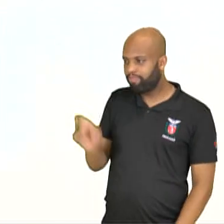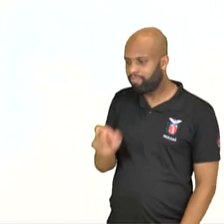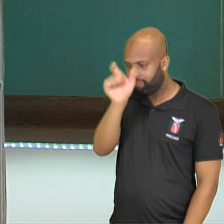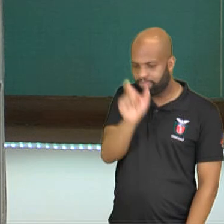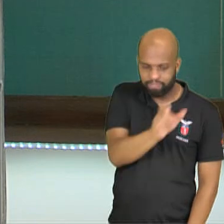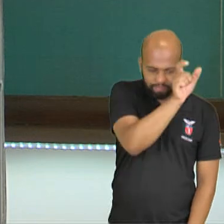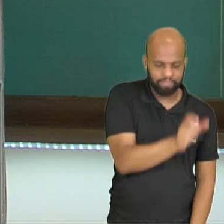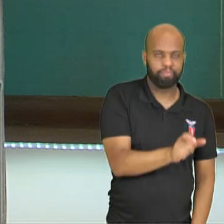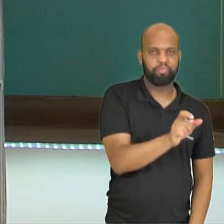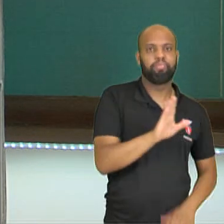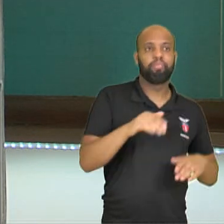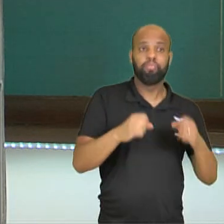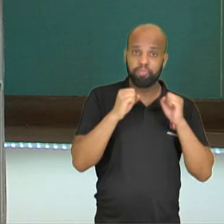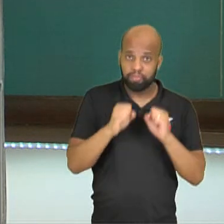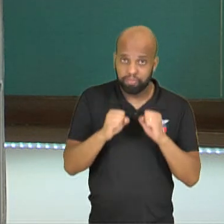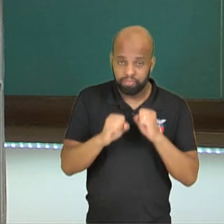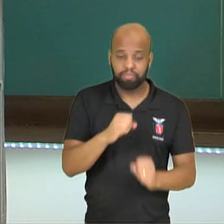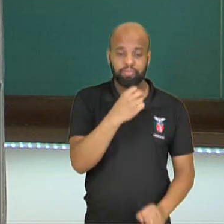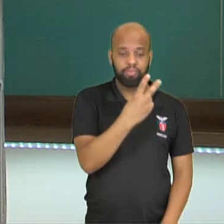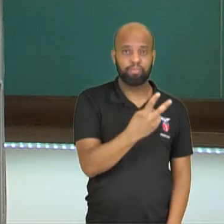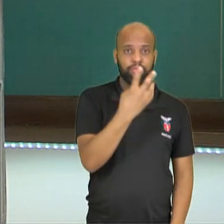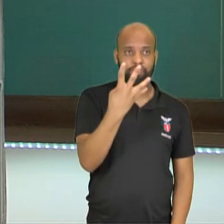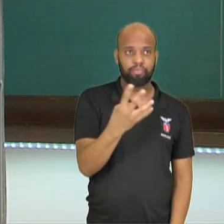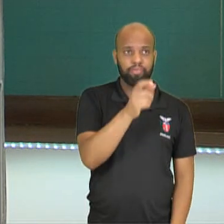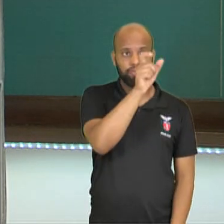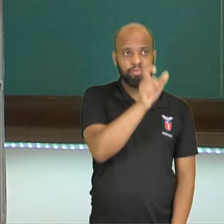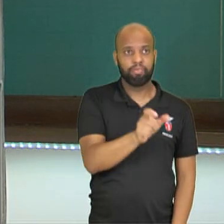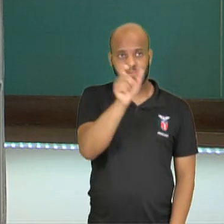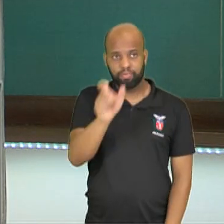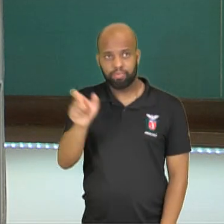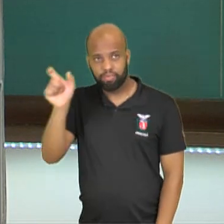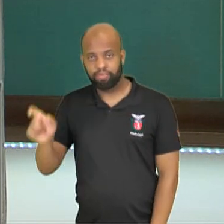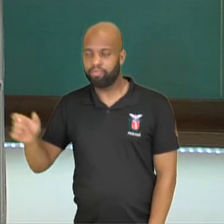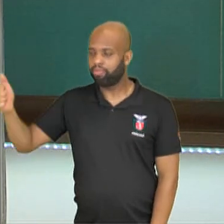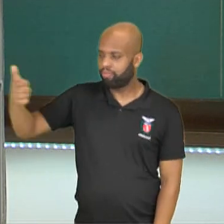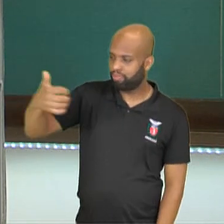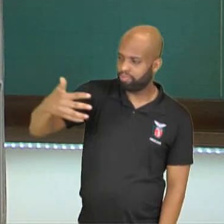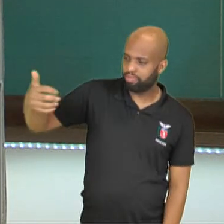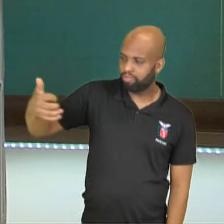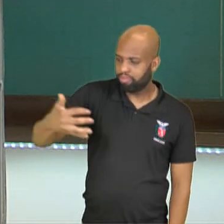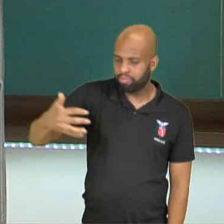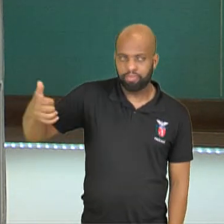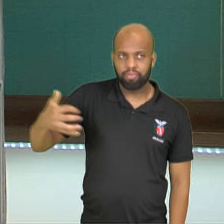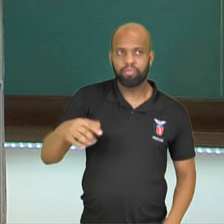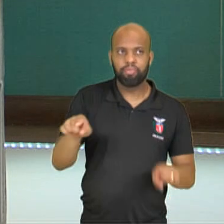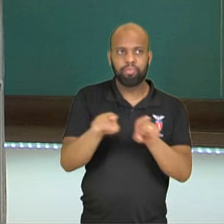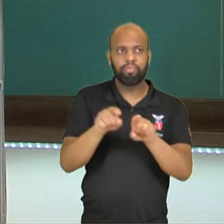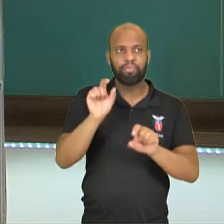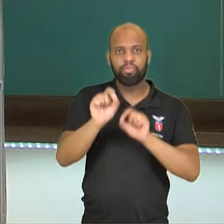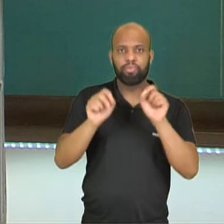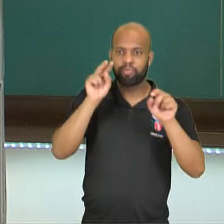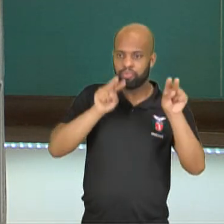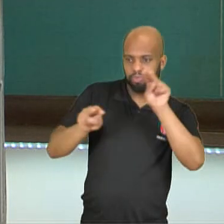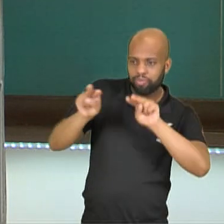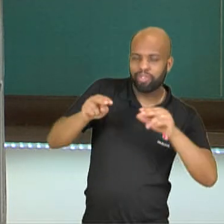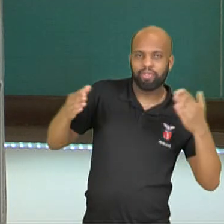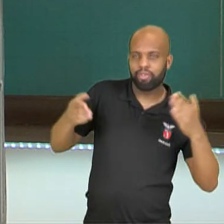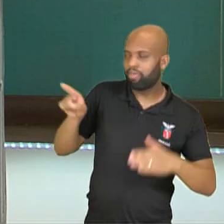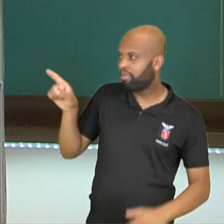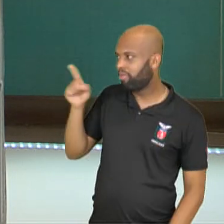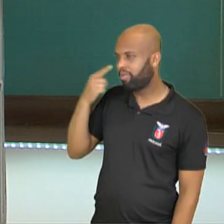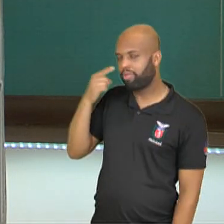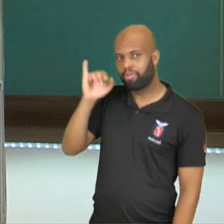24 faixas, de acordo com a incidência da luz solar e de acordo com o que você está visualizando